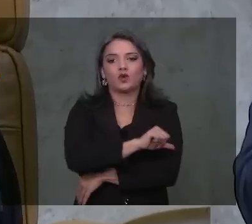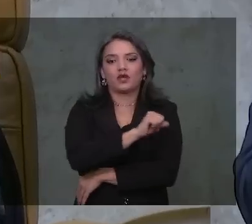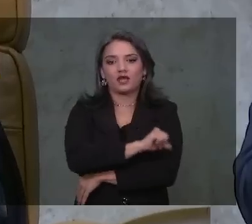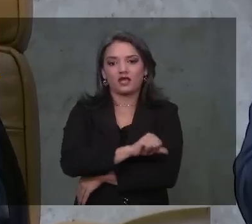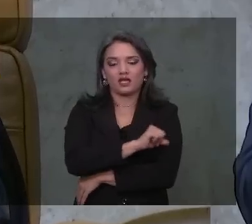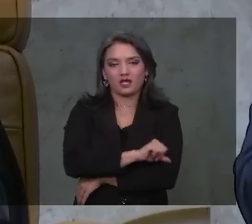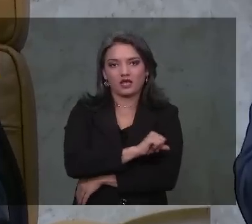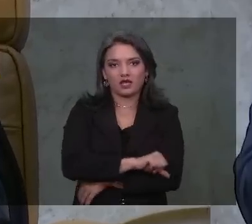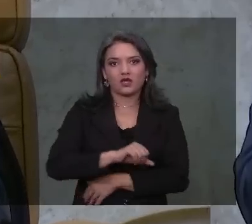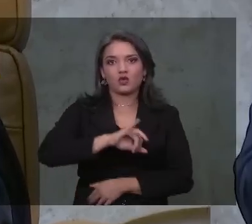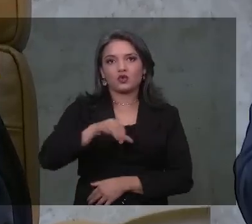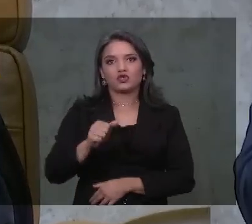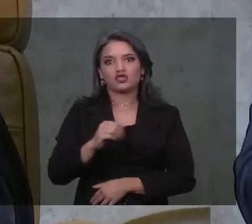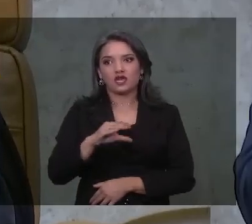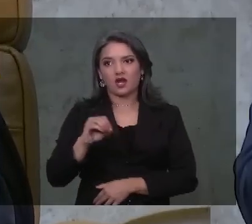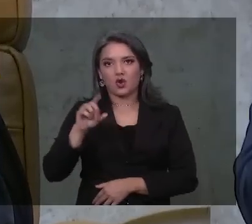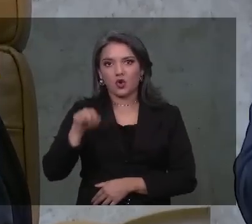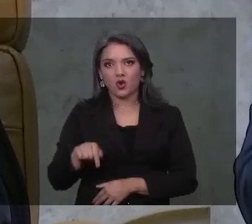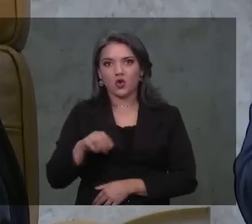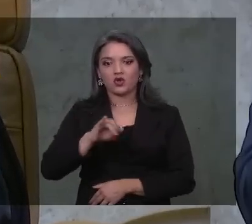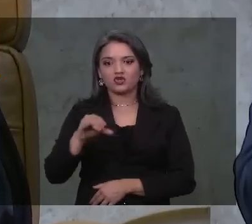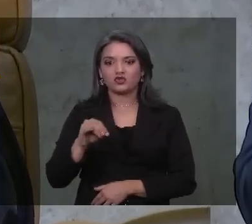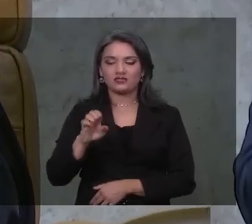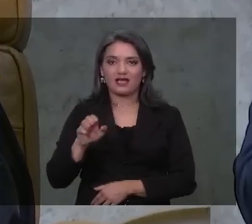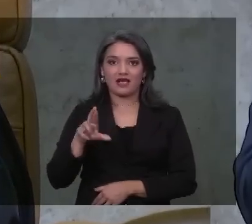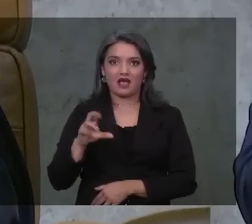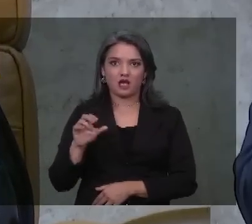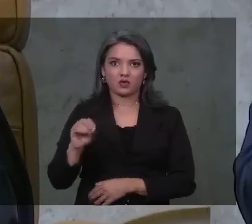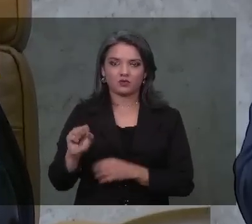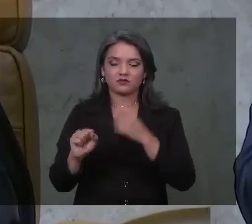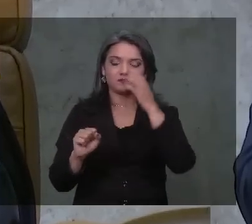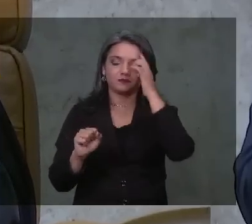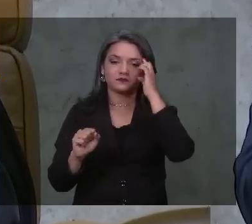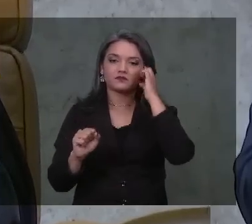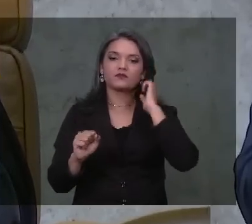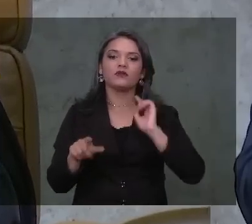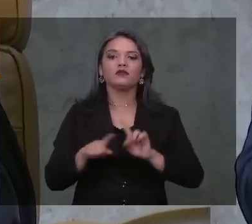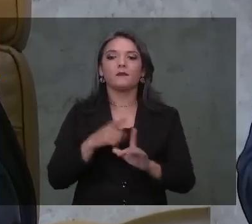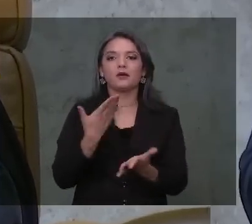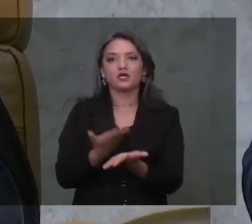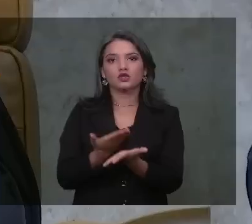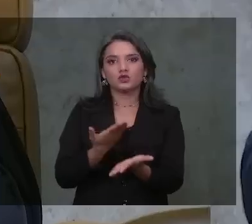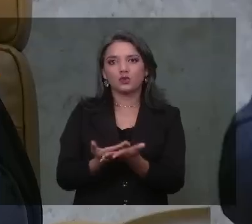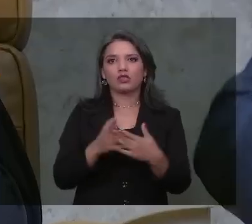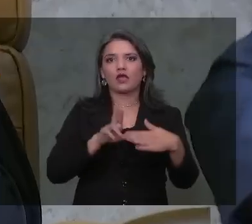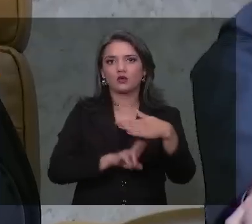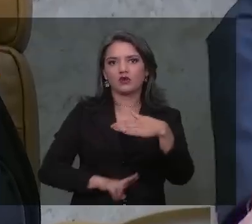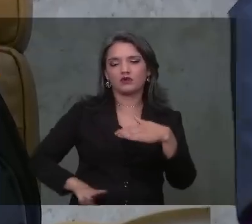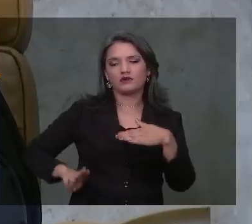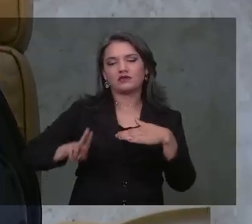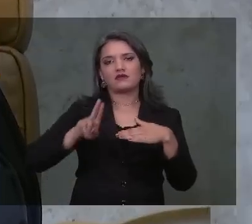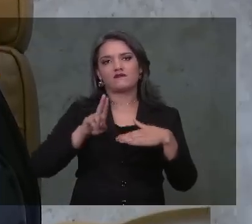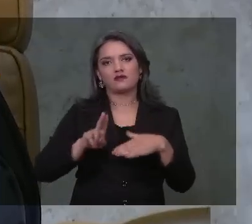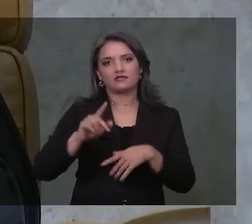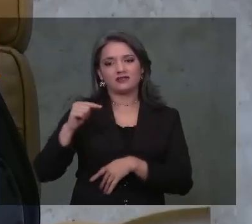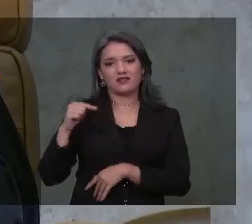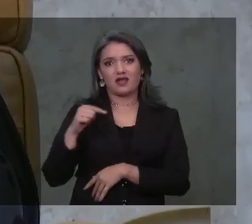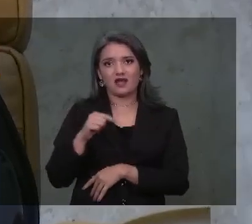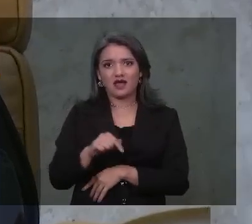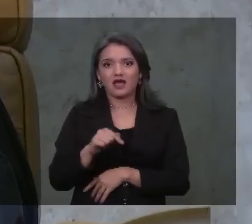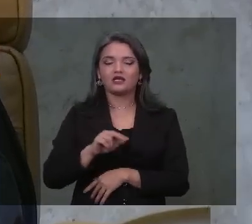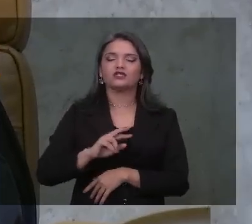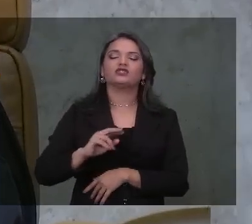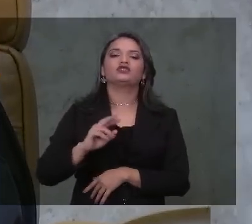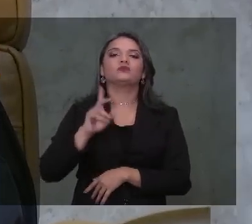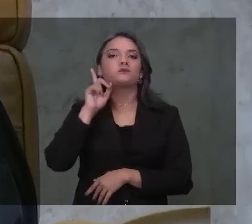Dollinger e José Carlos Barbosa Moreira. Também estudei em Yale, com Bruce Ackerman e Harold Cole, e em Harvard,